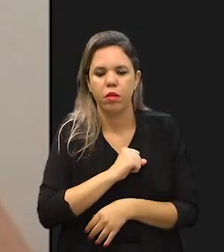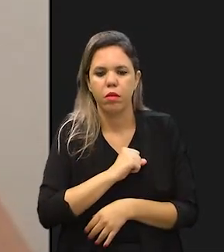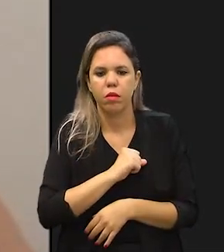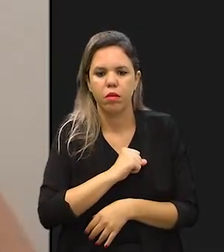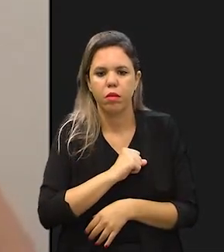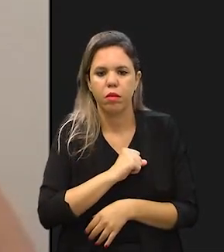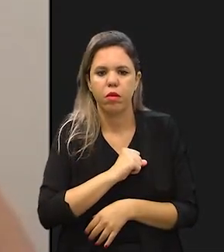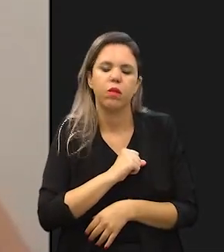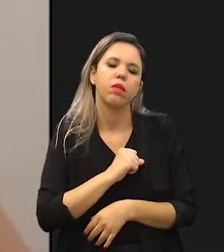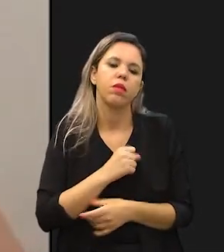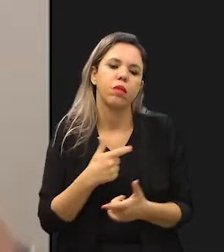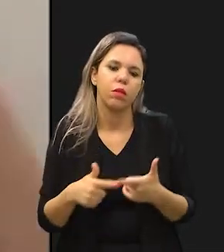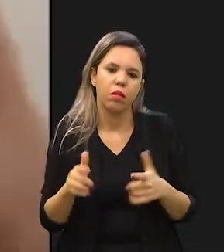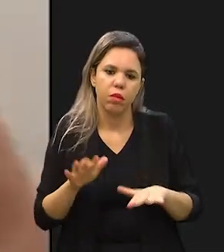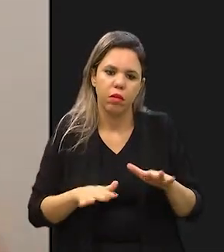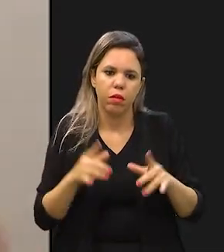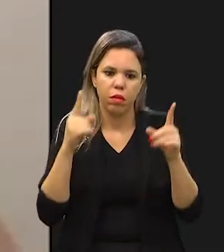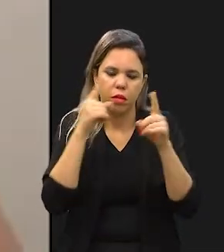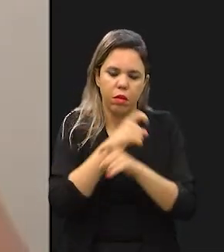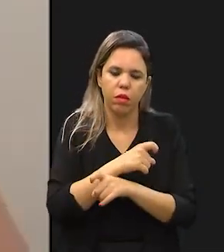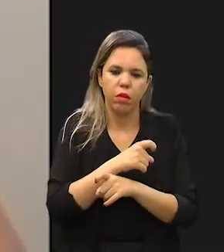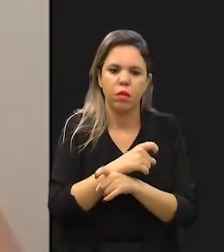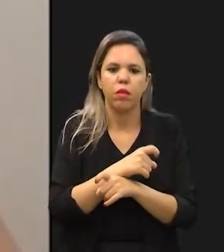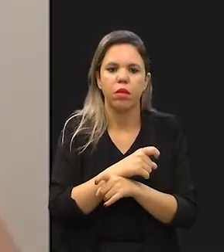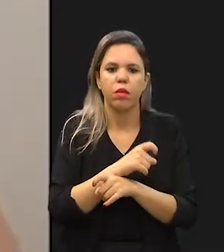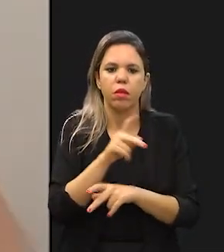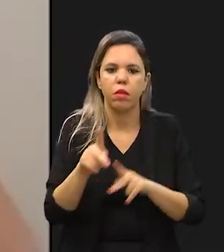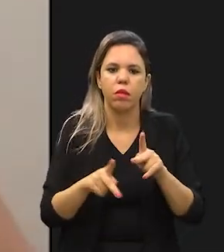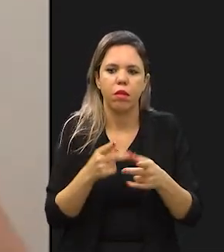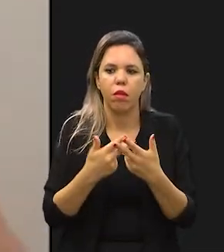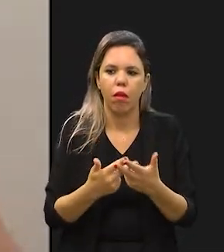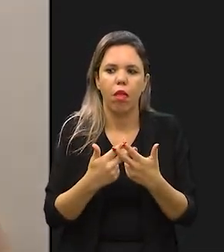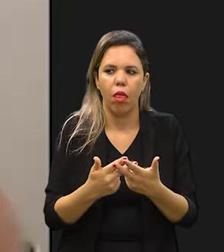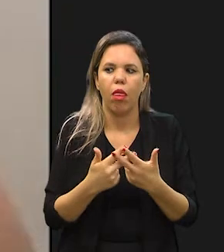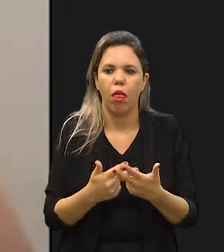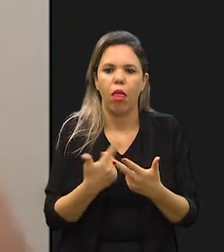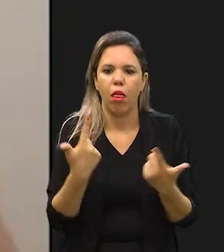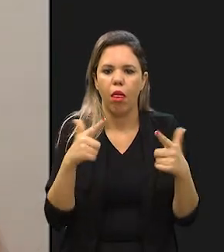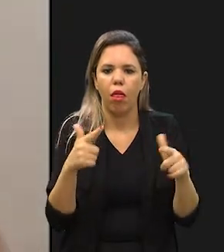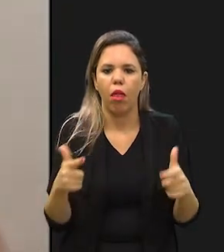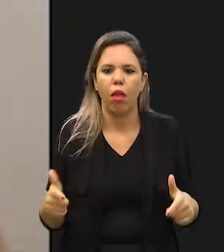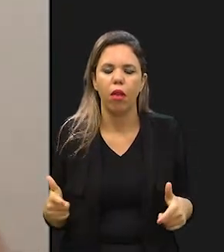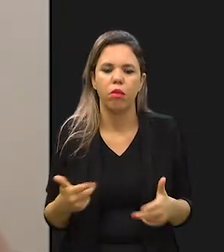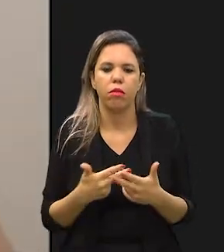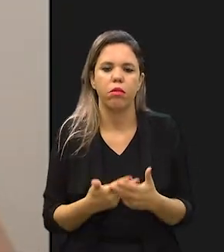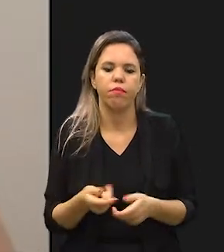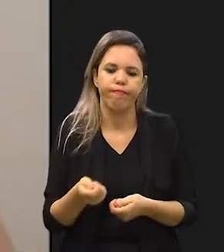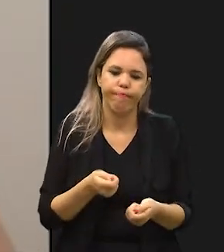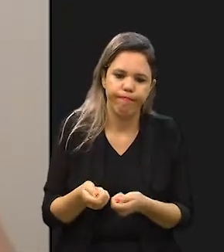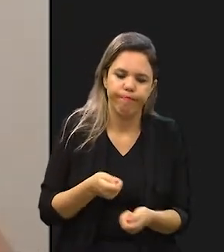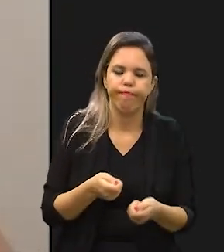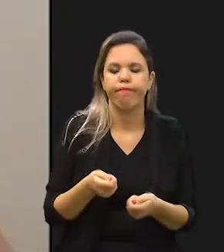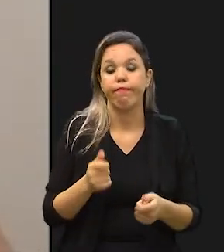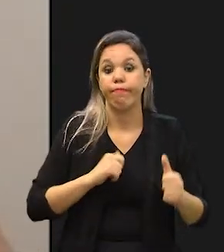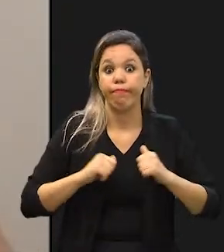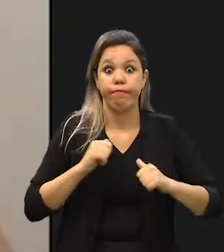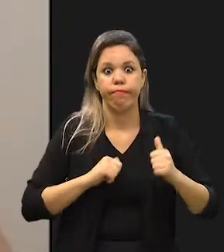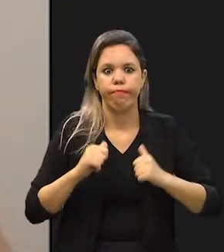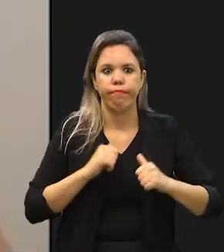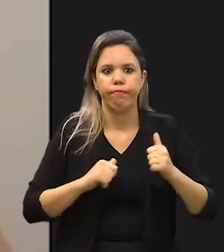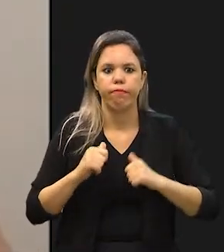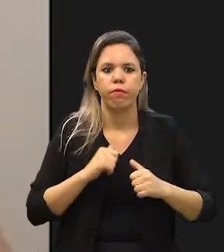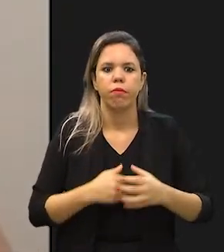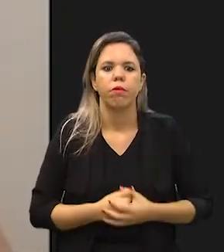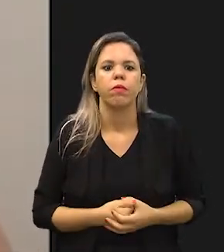relacionamentos acabam sendo mais fugazes pela dificuldade da paciência, pela dificuldade do lidar, né, aquela ansiedade,